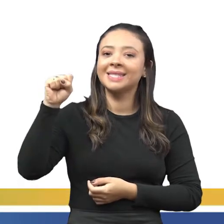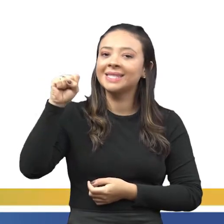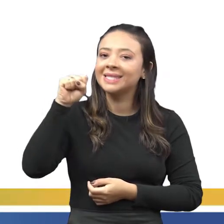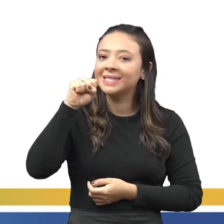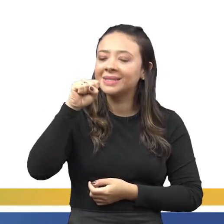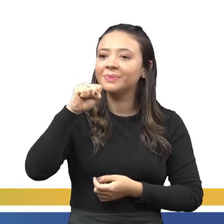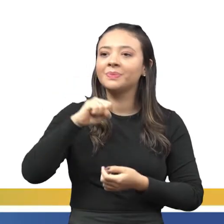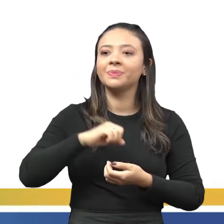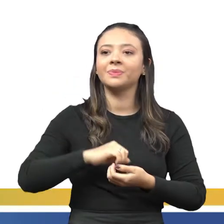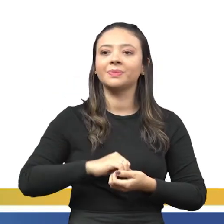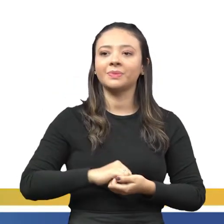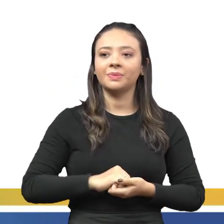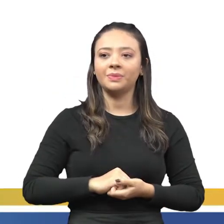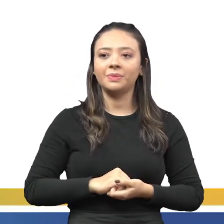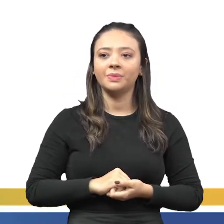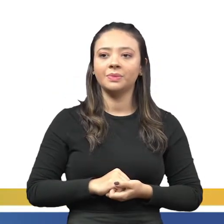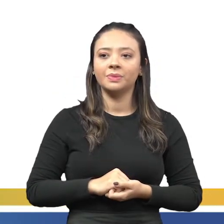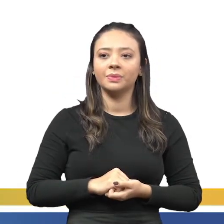cenoura.